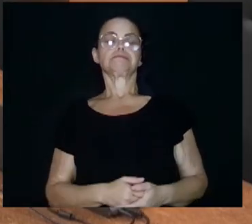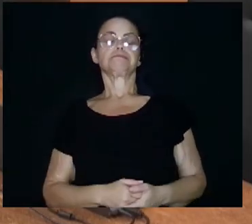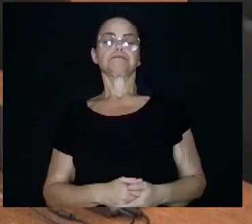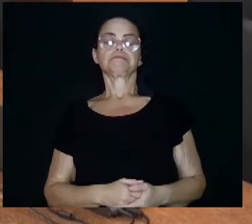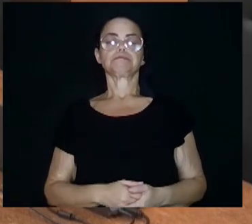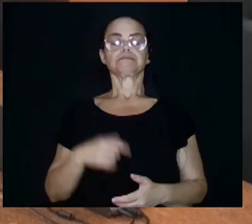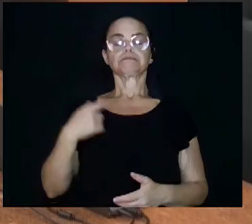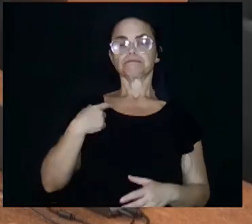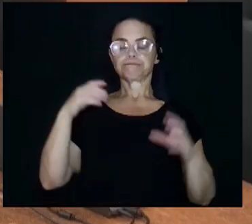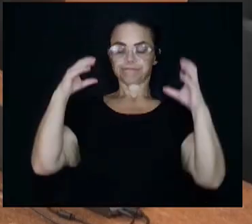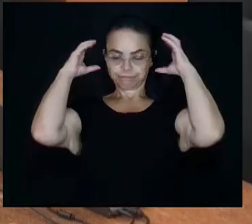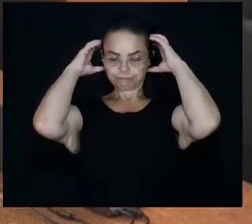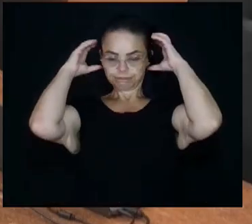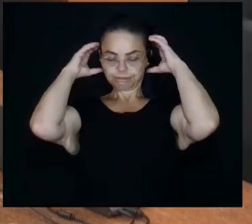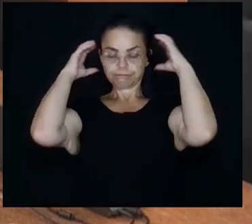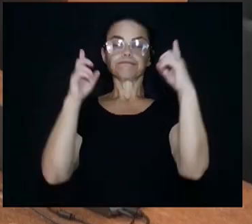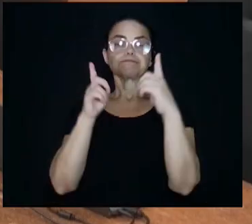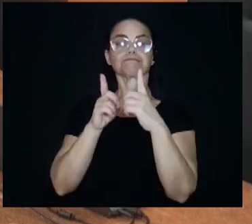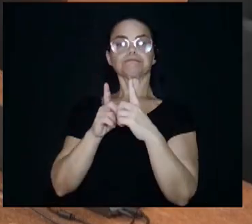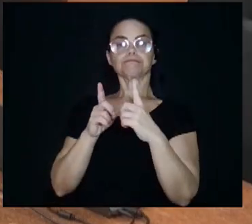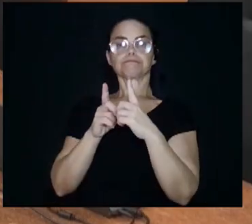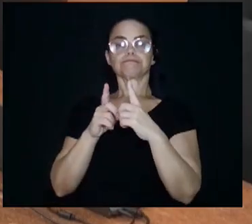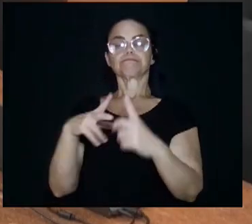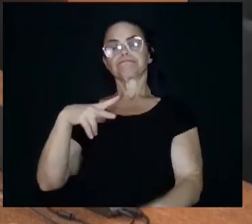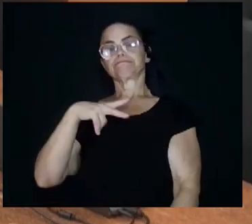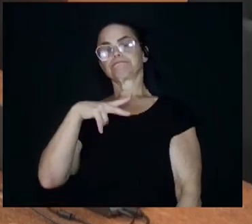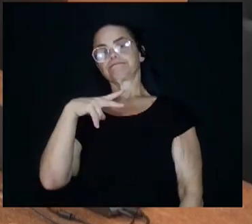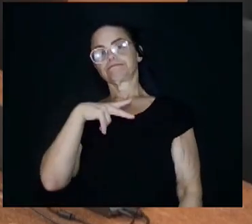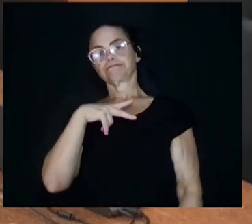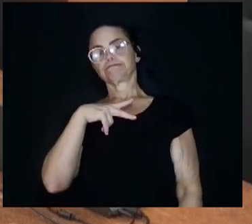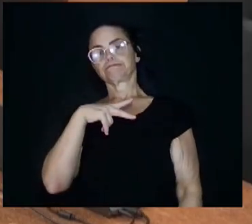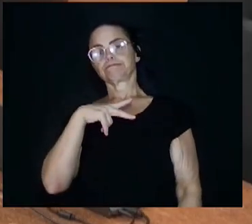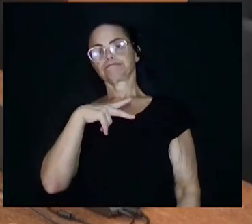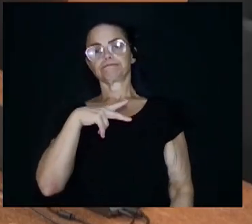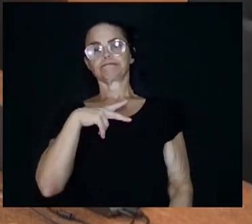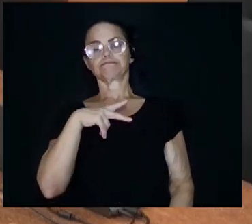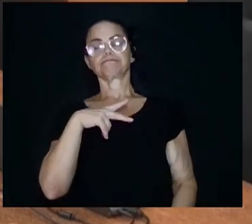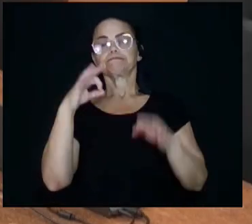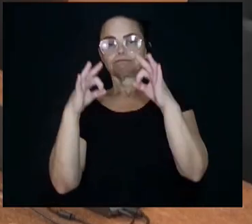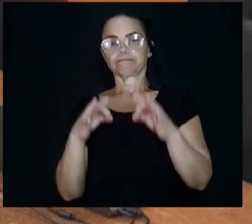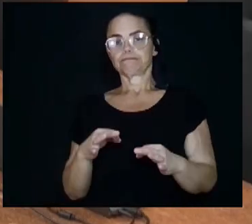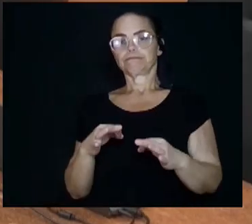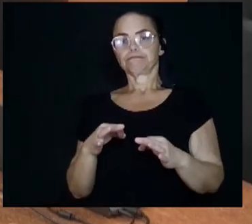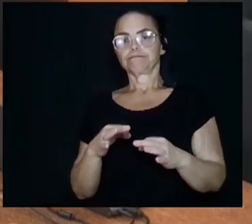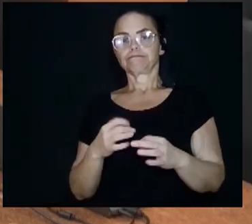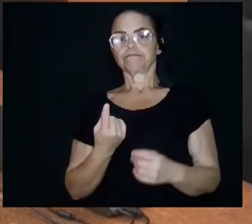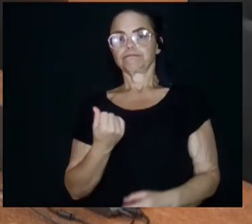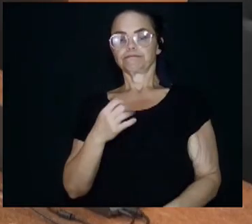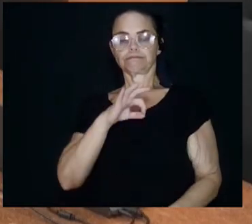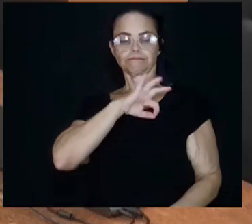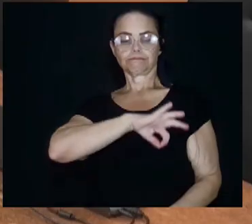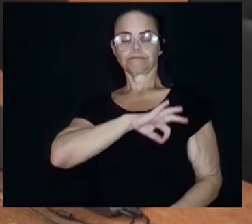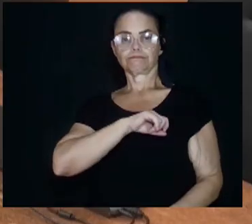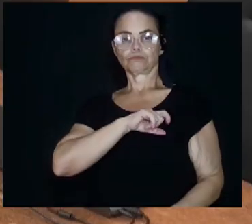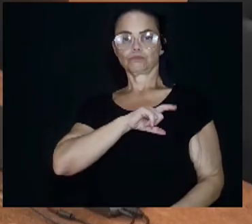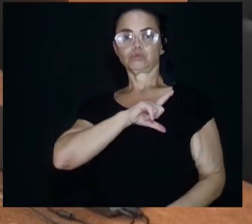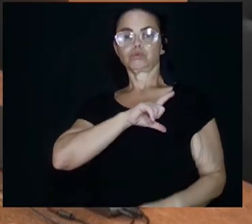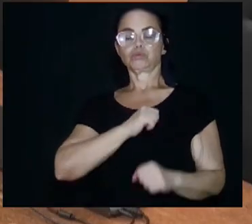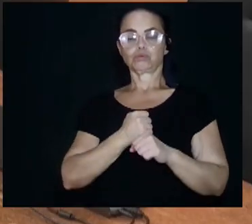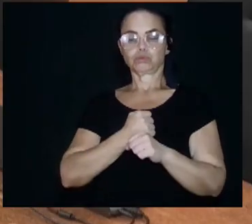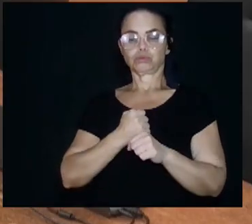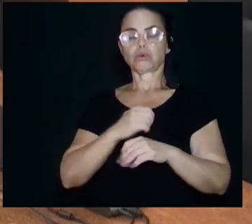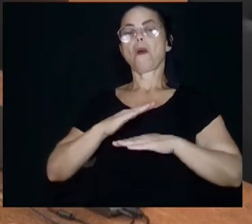atendimento privado tem que ter a sua correta e justa remuneração, pelos anos de estudo, investimento posterior